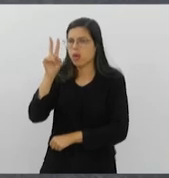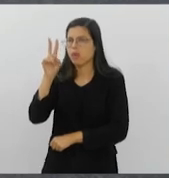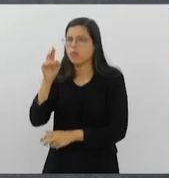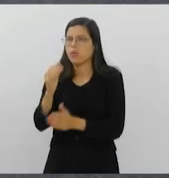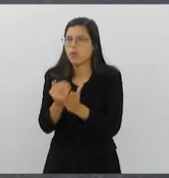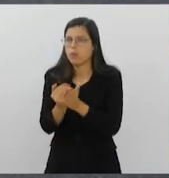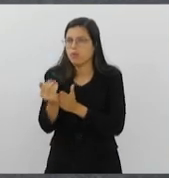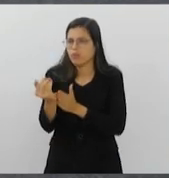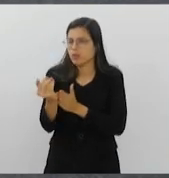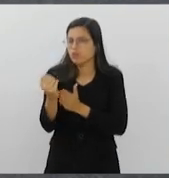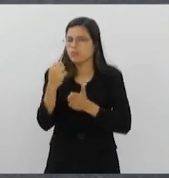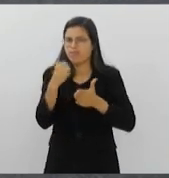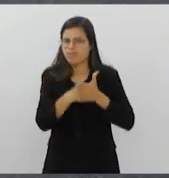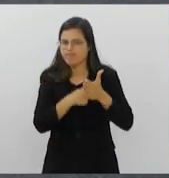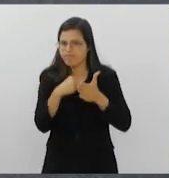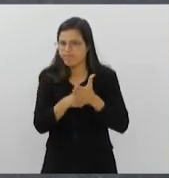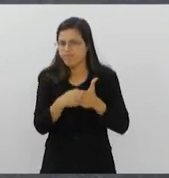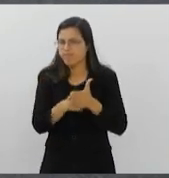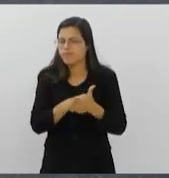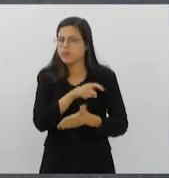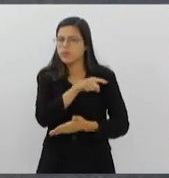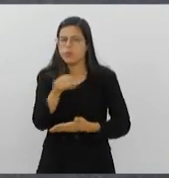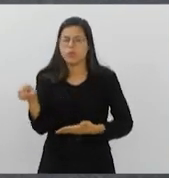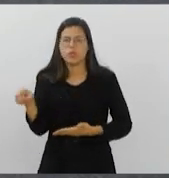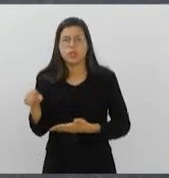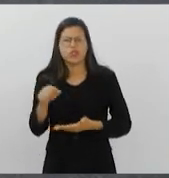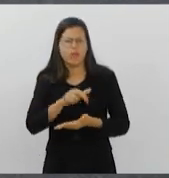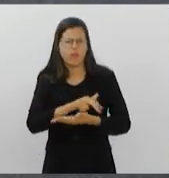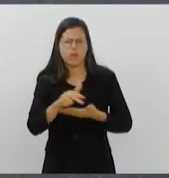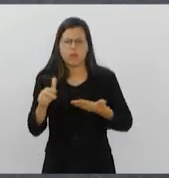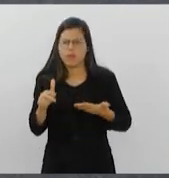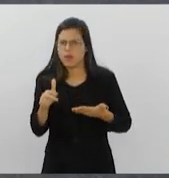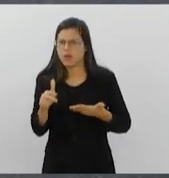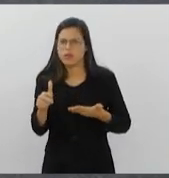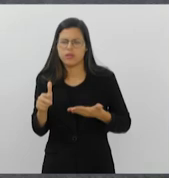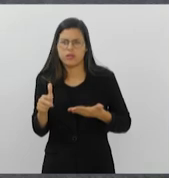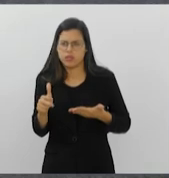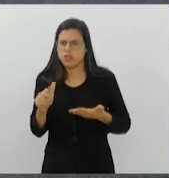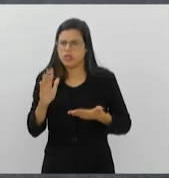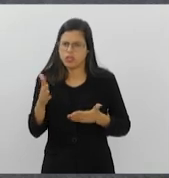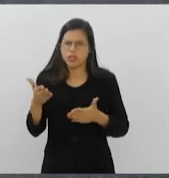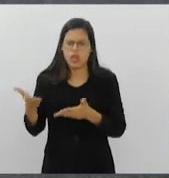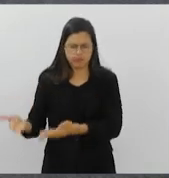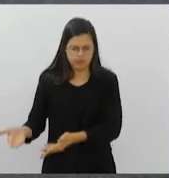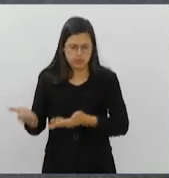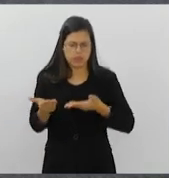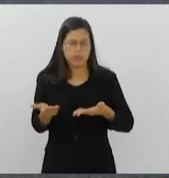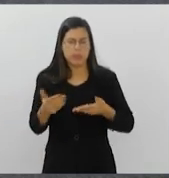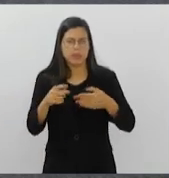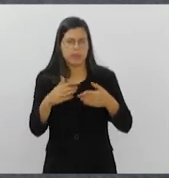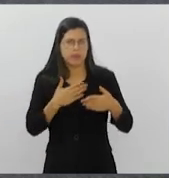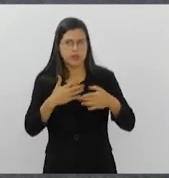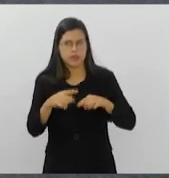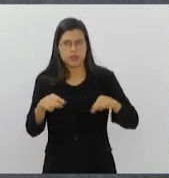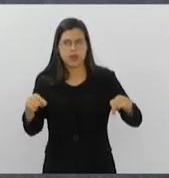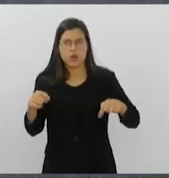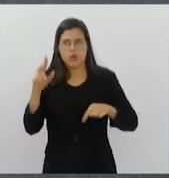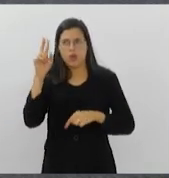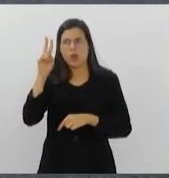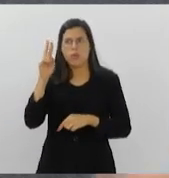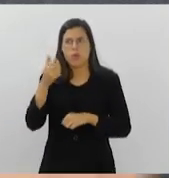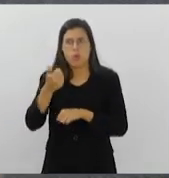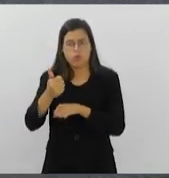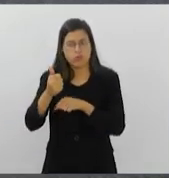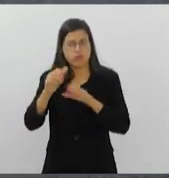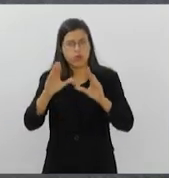da luta de vocês. Quando diversas vezes recebi vocês ali no meu gabinete, Me lembro uma vez, 11 horas da noite, quando liguei